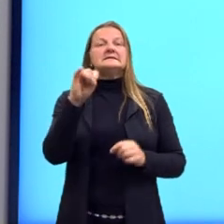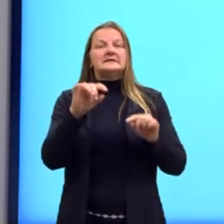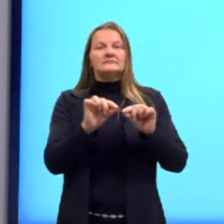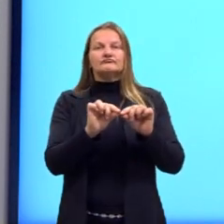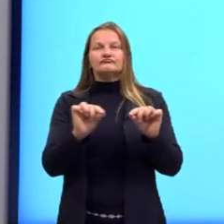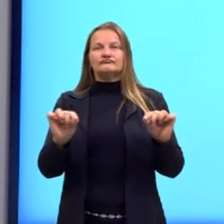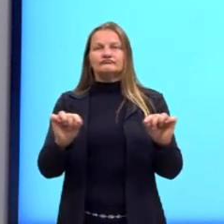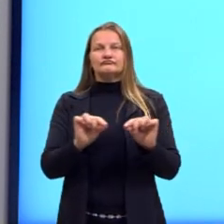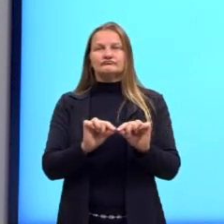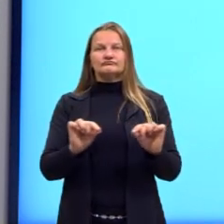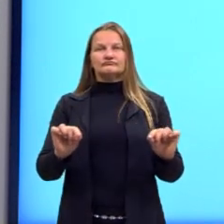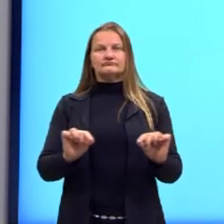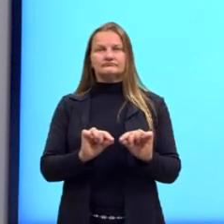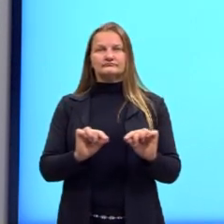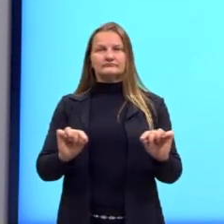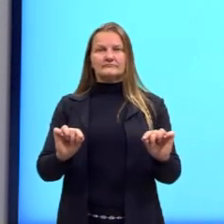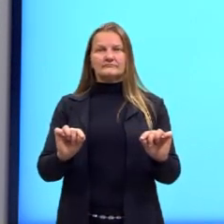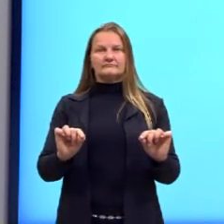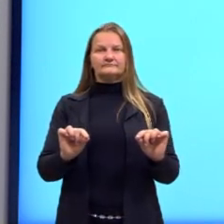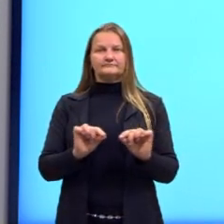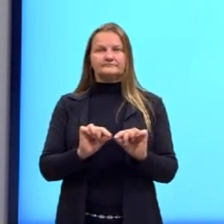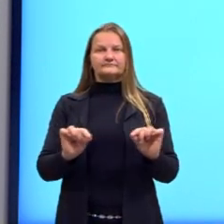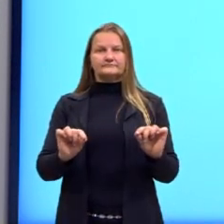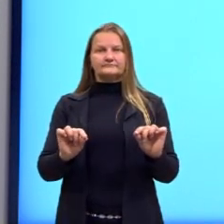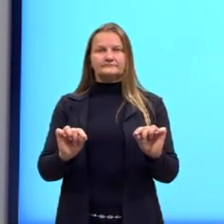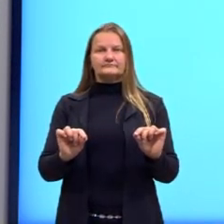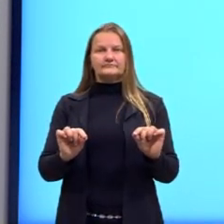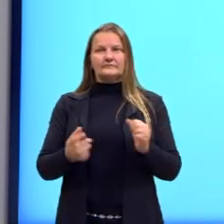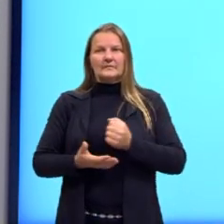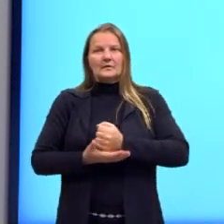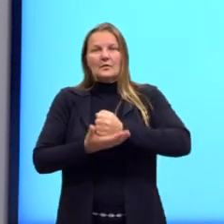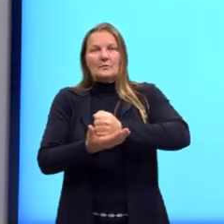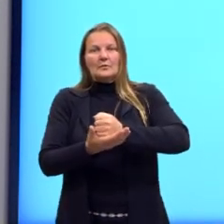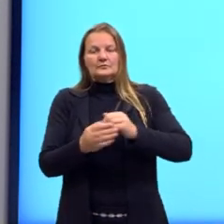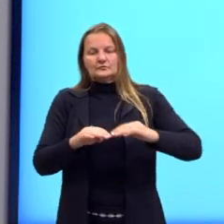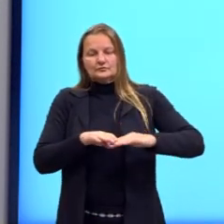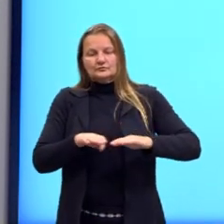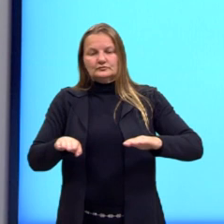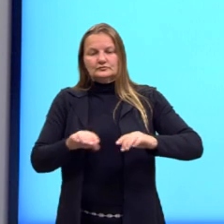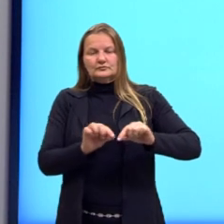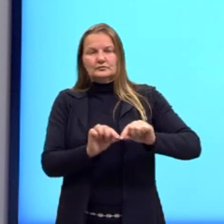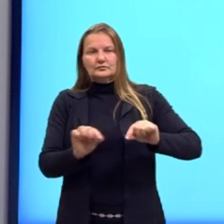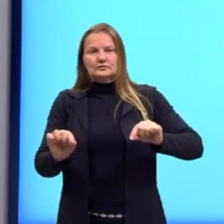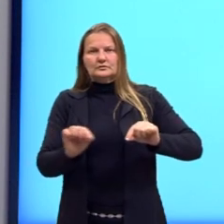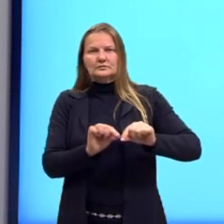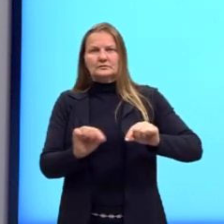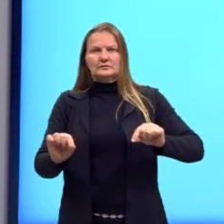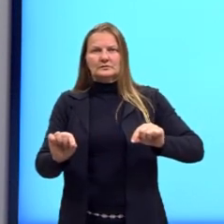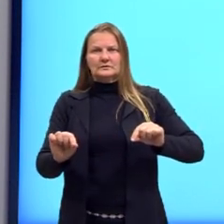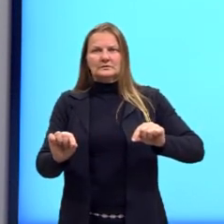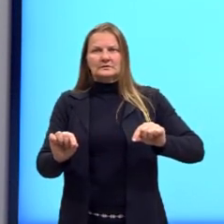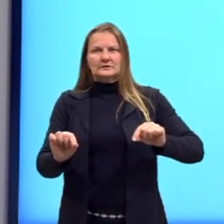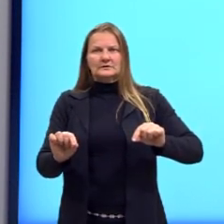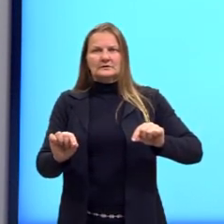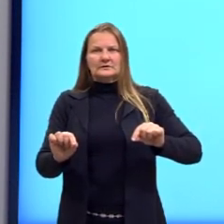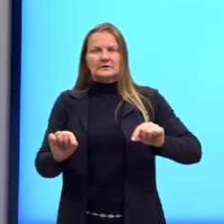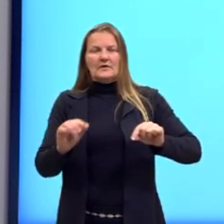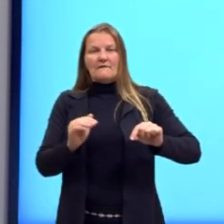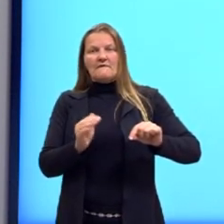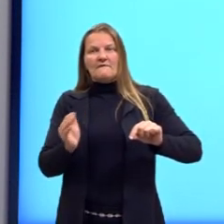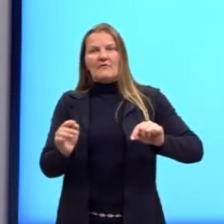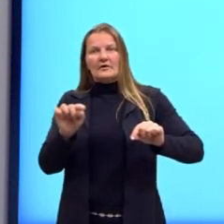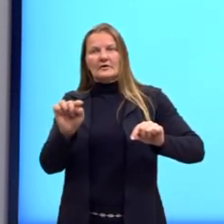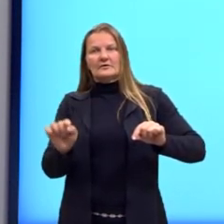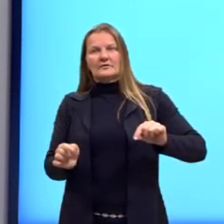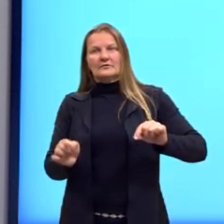um segmento de reta ou uma reta suporte em um dos lados nós vemos que o ângulo aqui